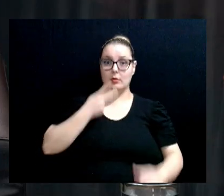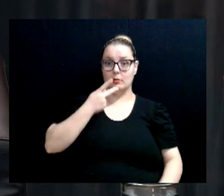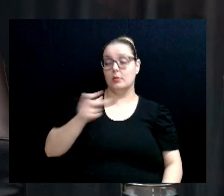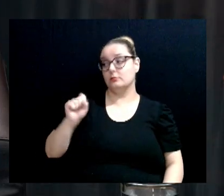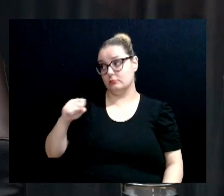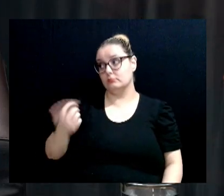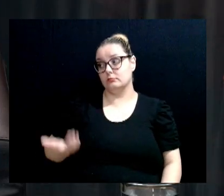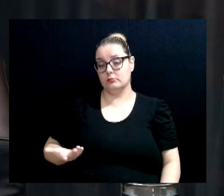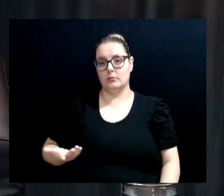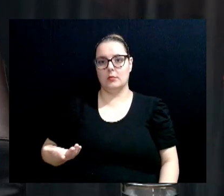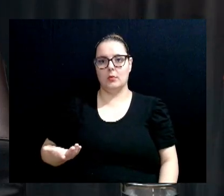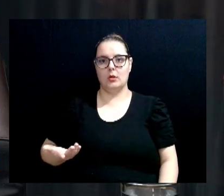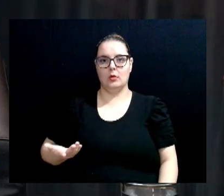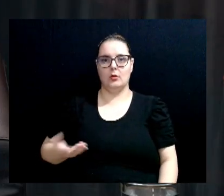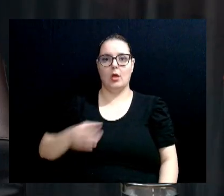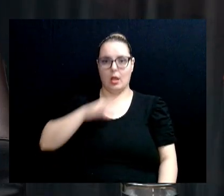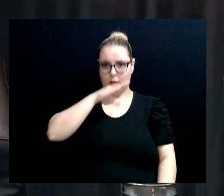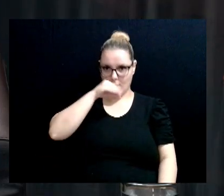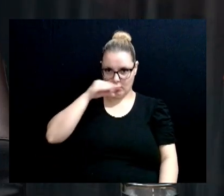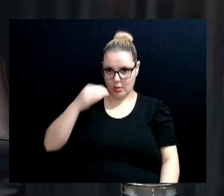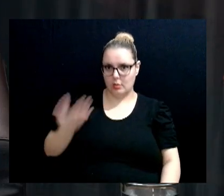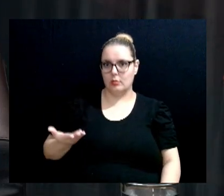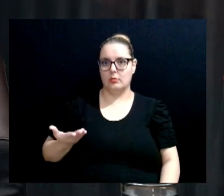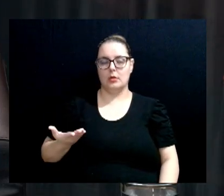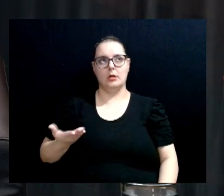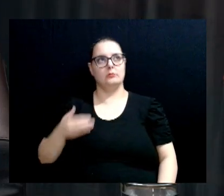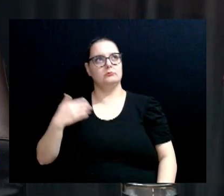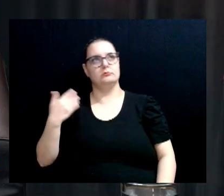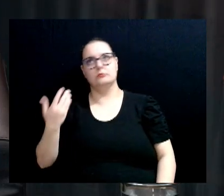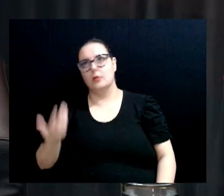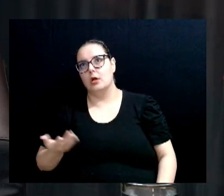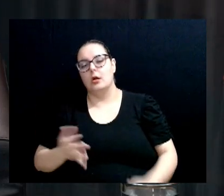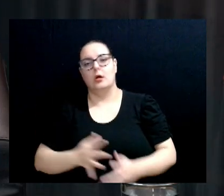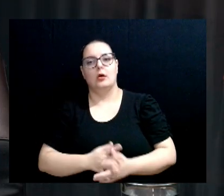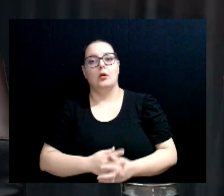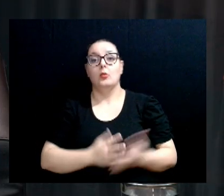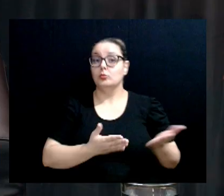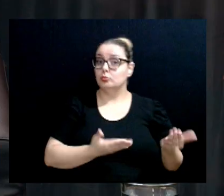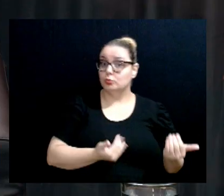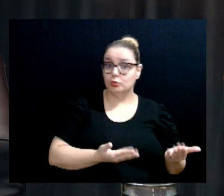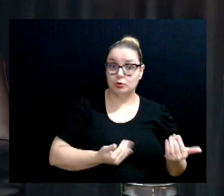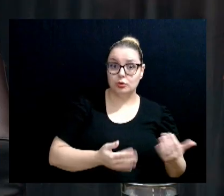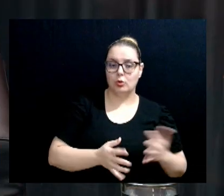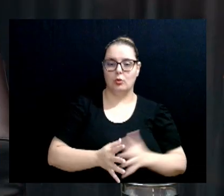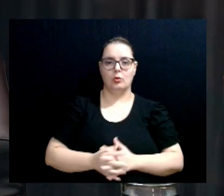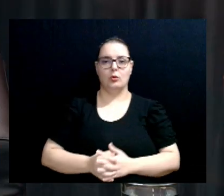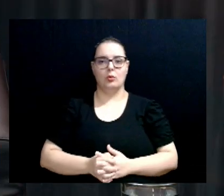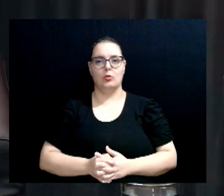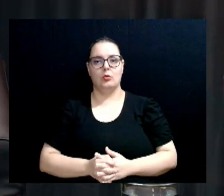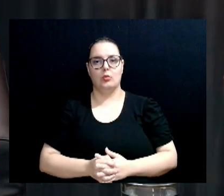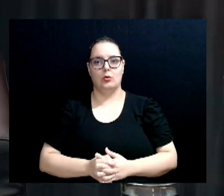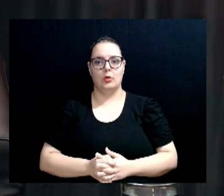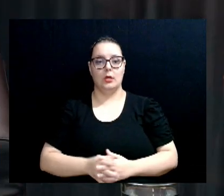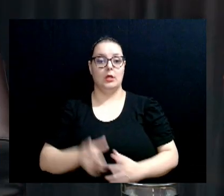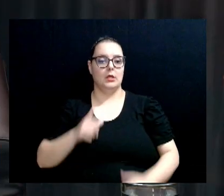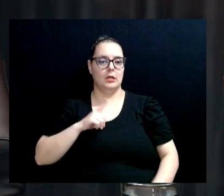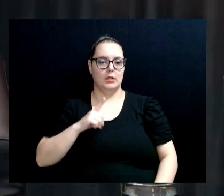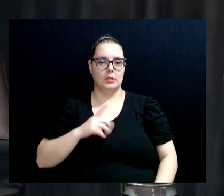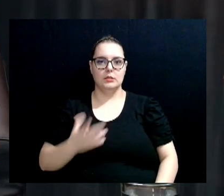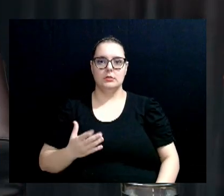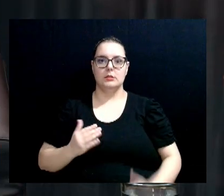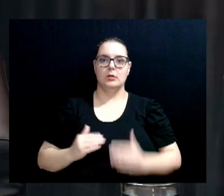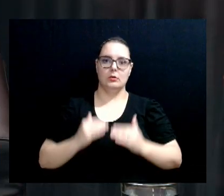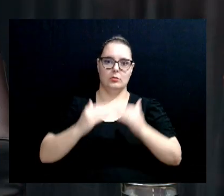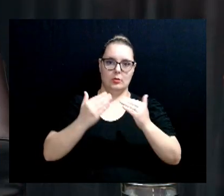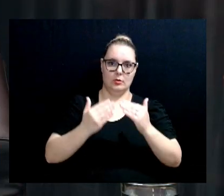O adolescente, o jovem, ele tem ali um desenvolvimento do